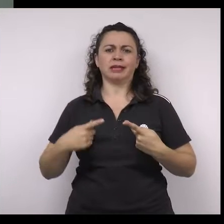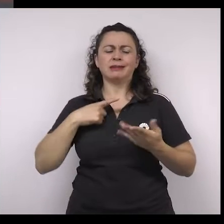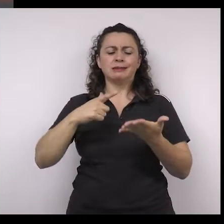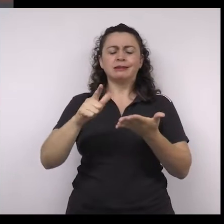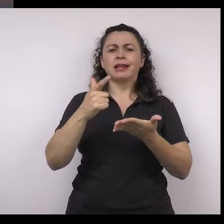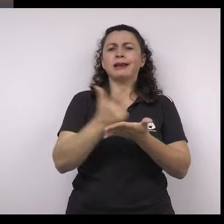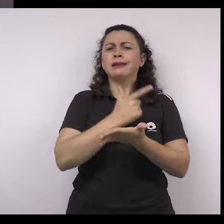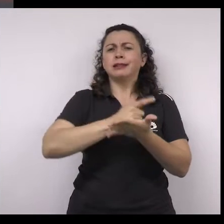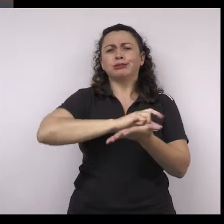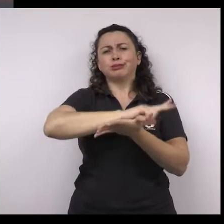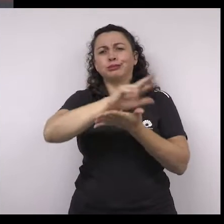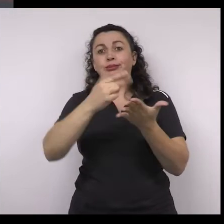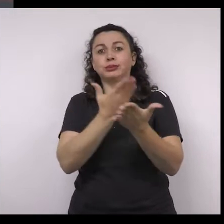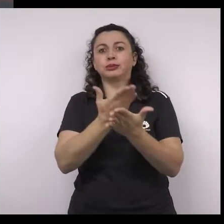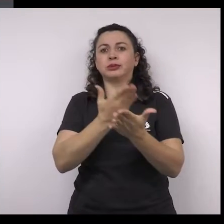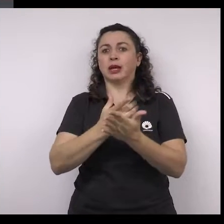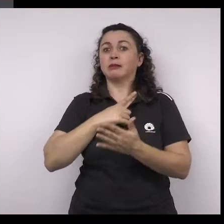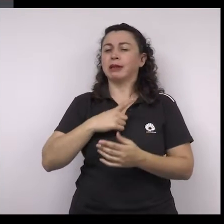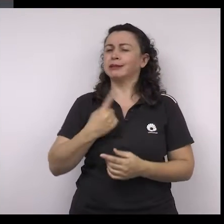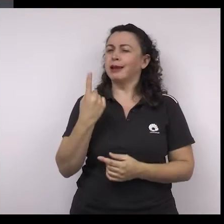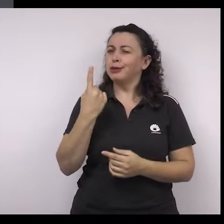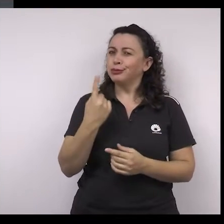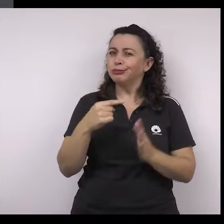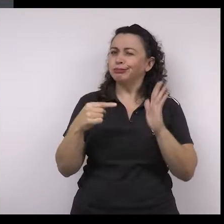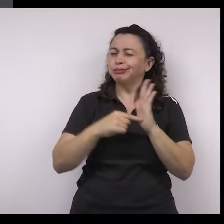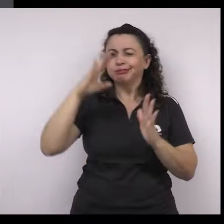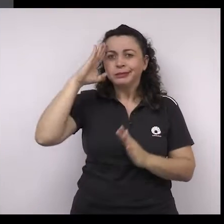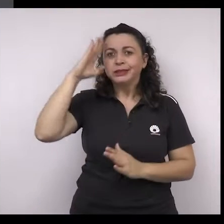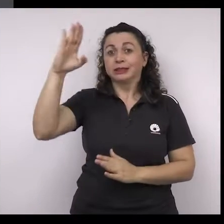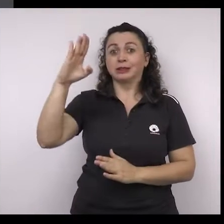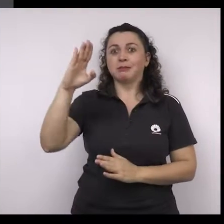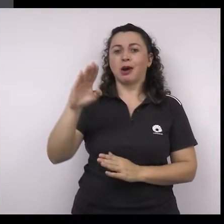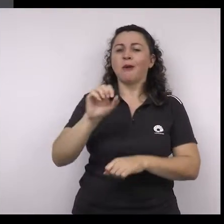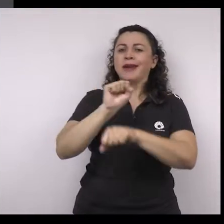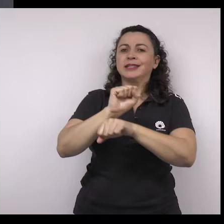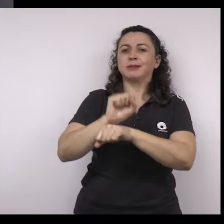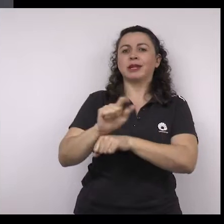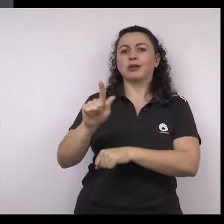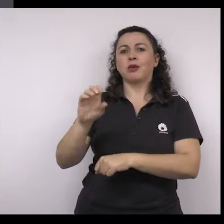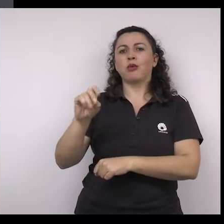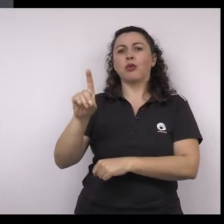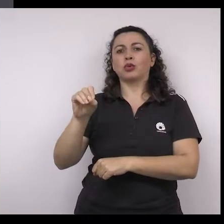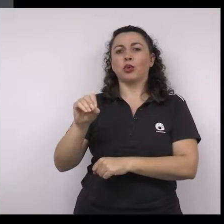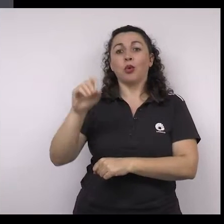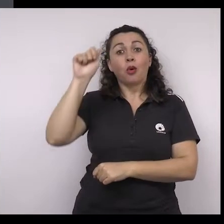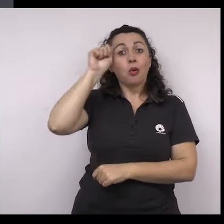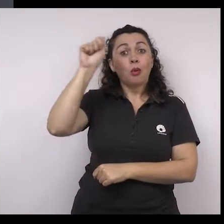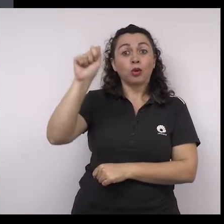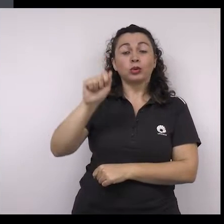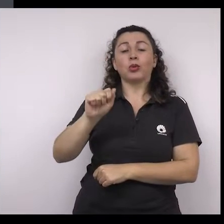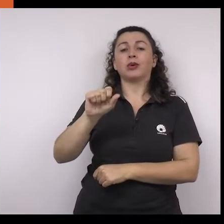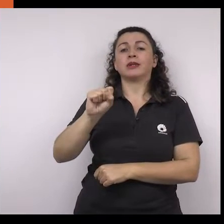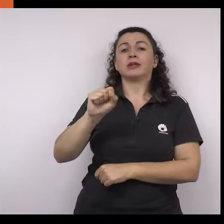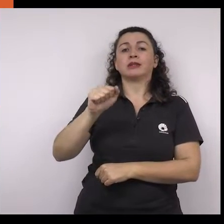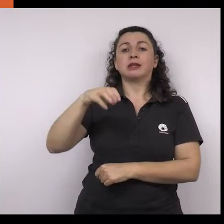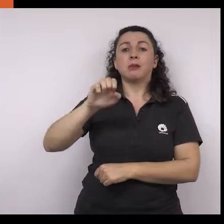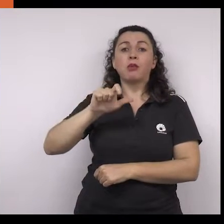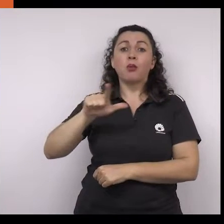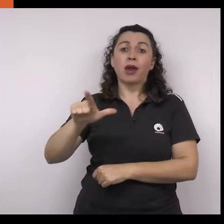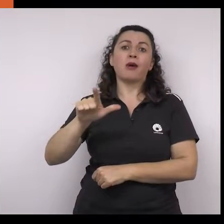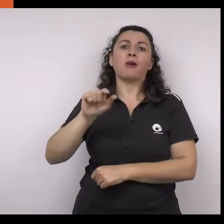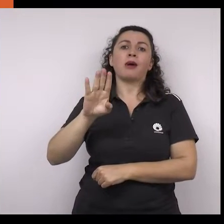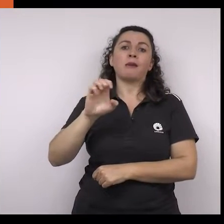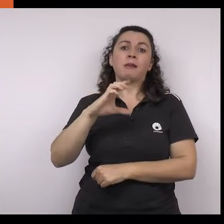Esperando Godot é uma das mais intrigantes. Escrita por Samuel Beckett em 1949, a peça é um